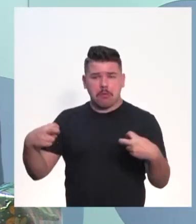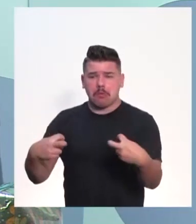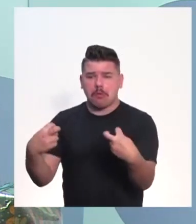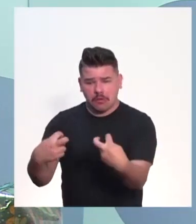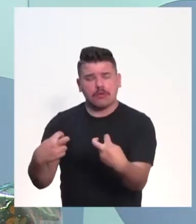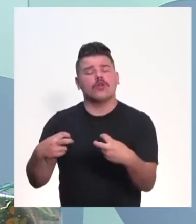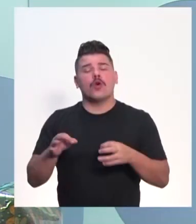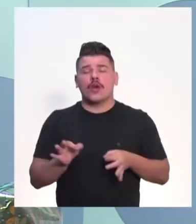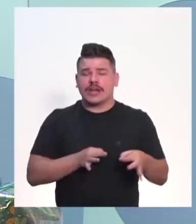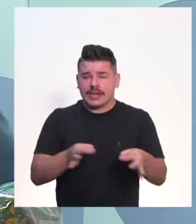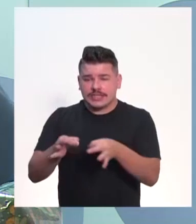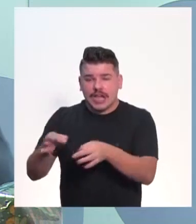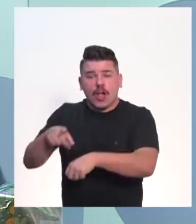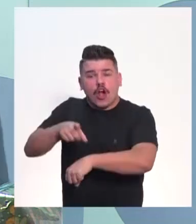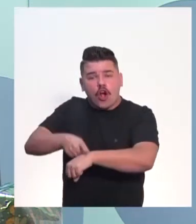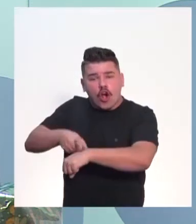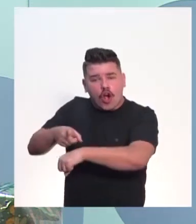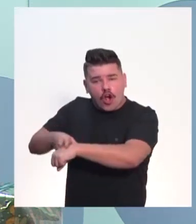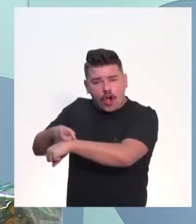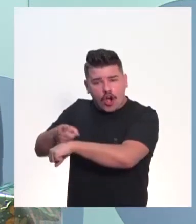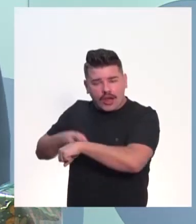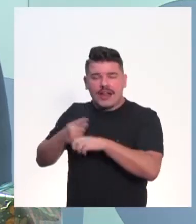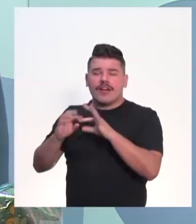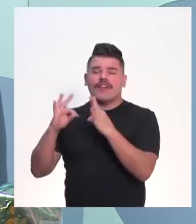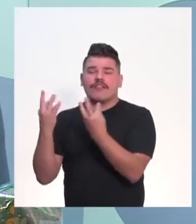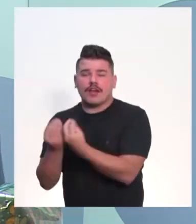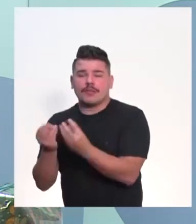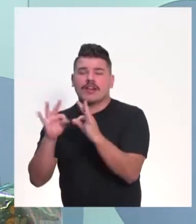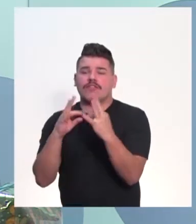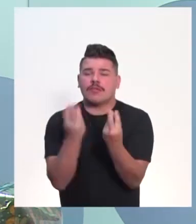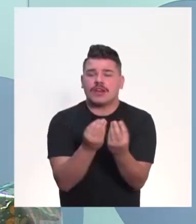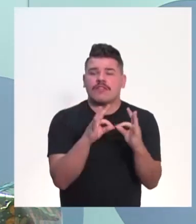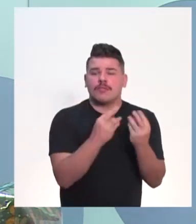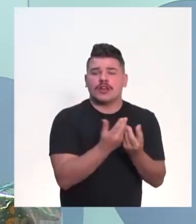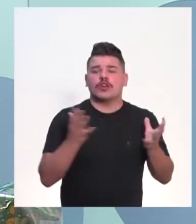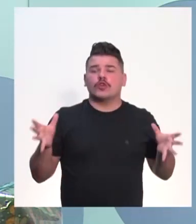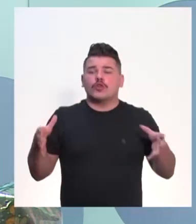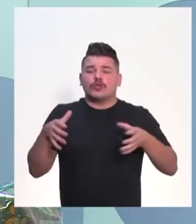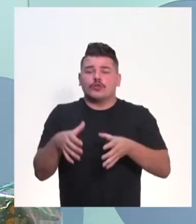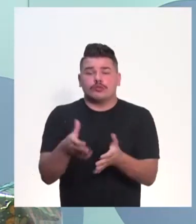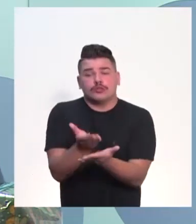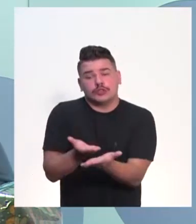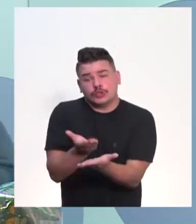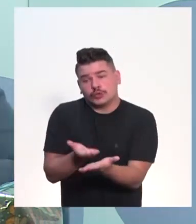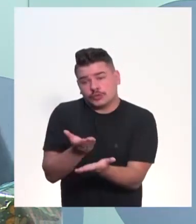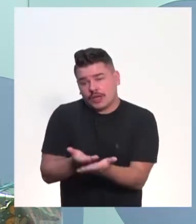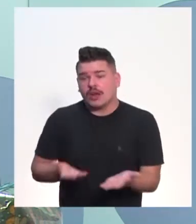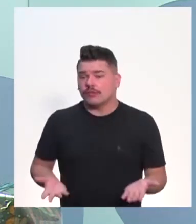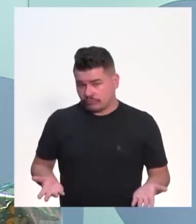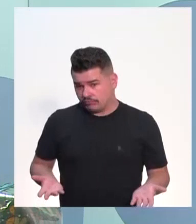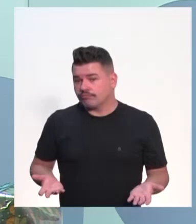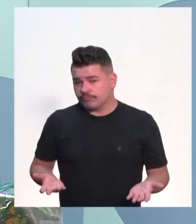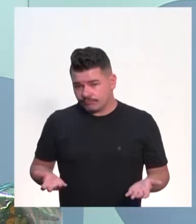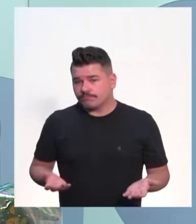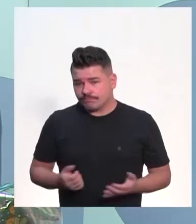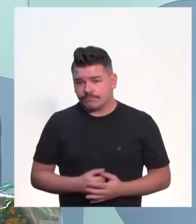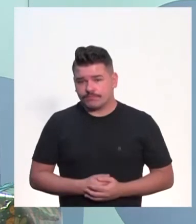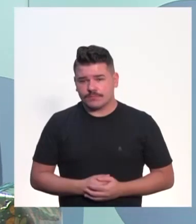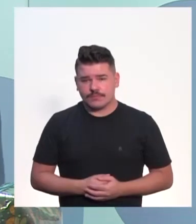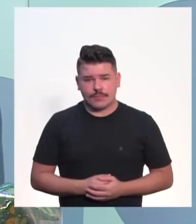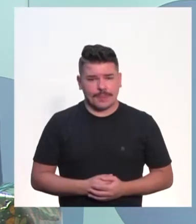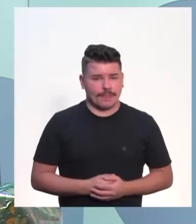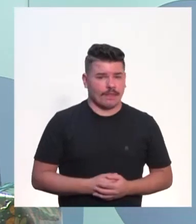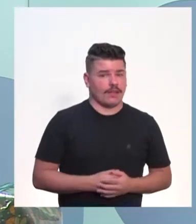que criar um cronograma para que a gente possa utilizar aquele espaço e todo mundo possa estudar. Não é